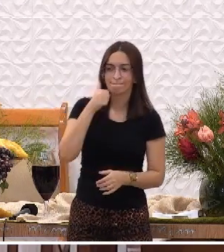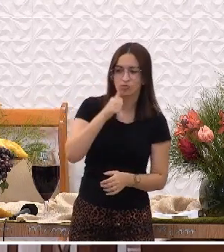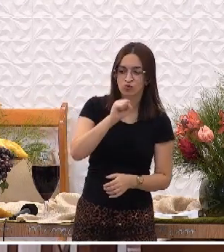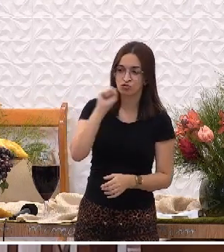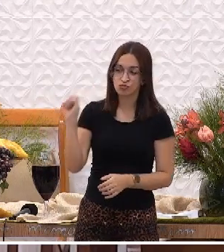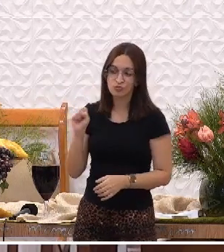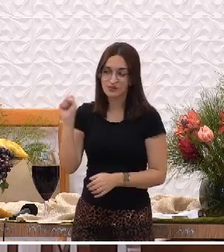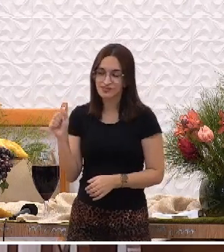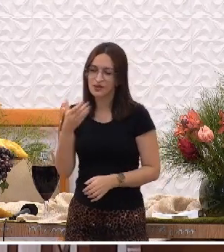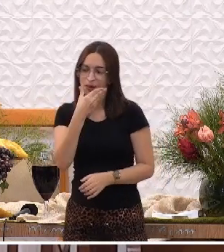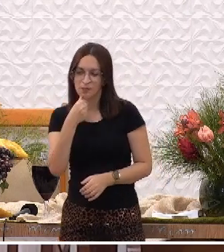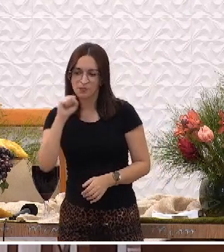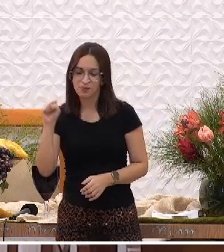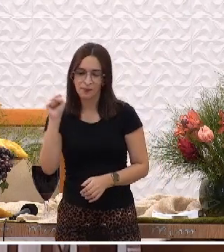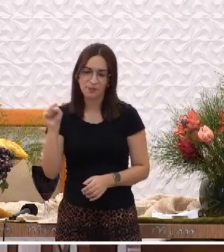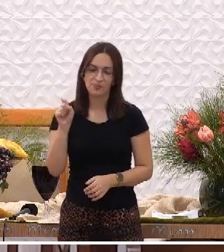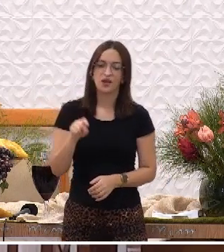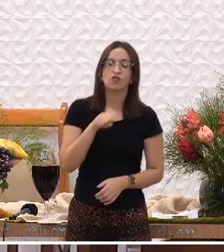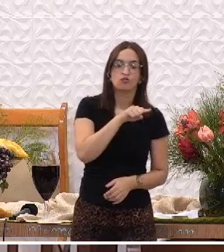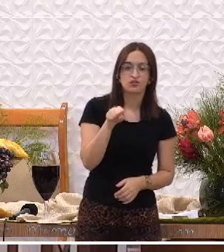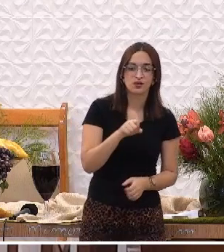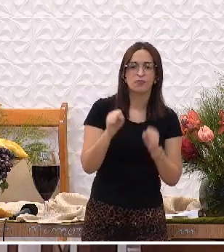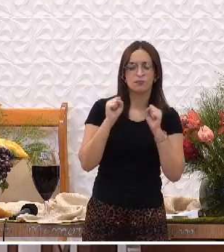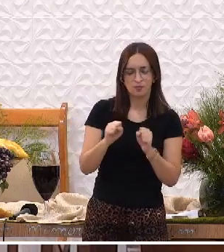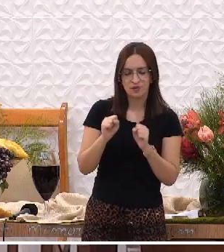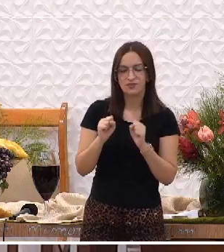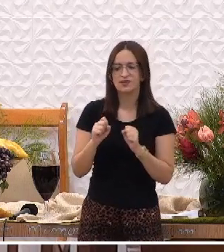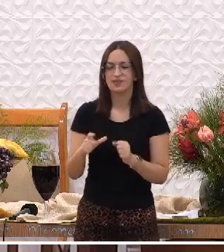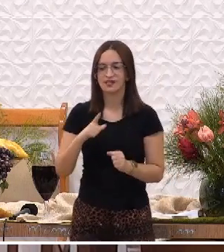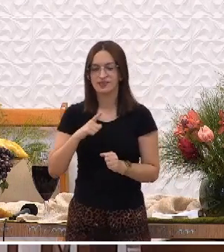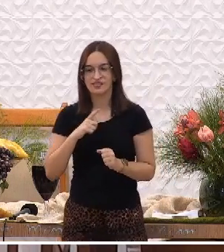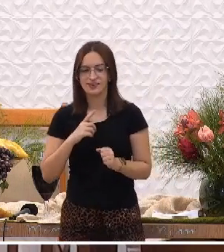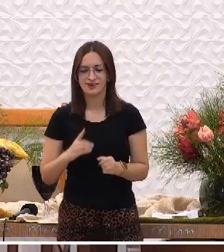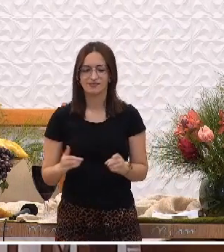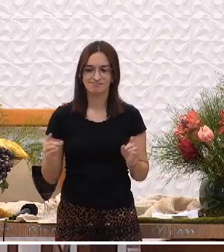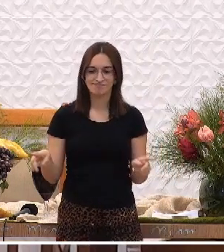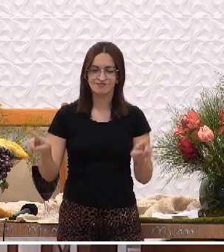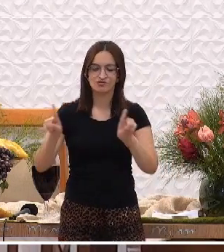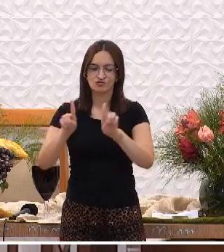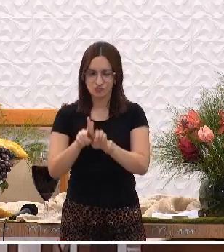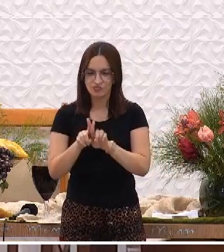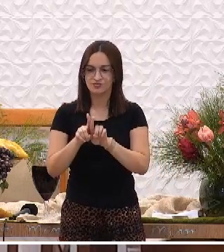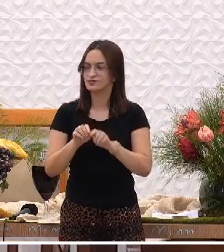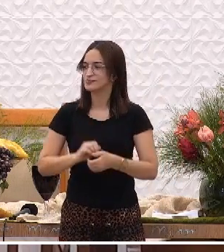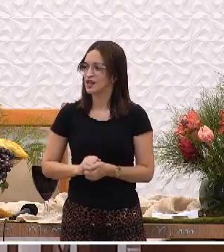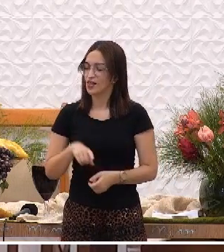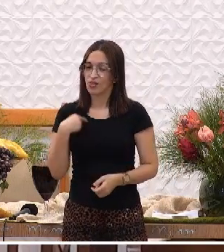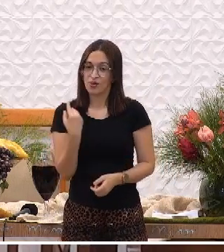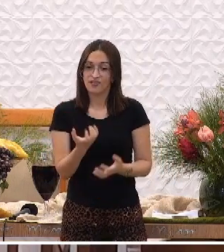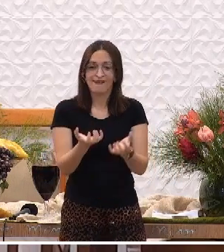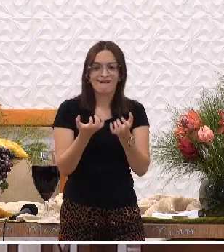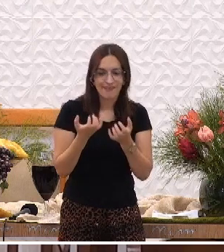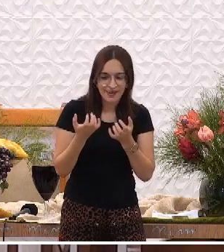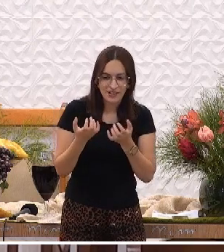discipulado com a mulher ou com o homem. Então, o formato é basicamente esse. E a gente queria incentivar vocês a estarem